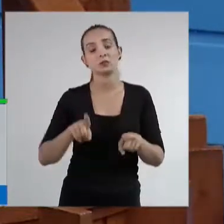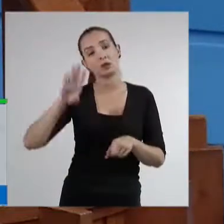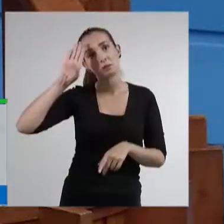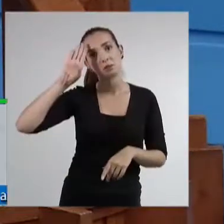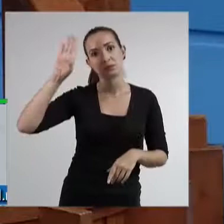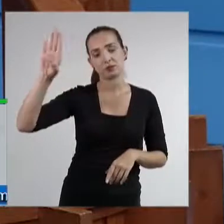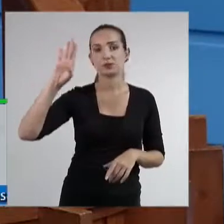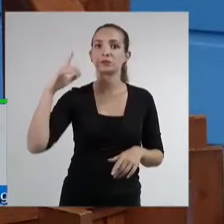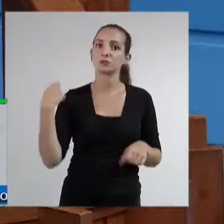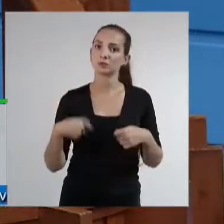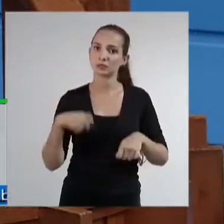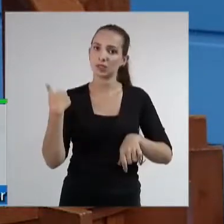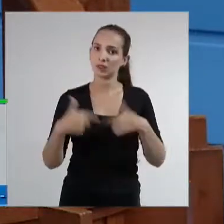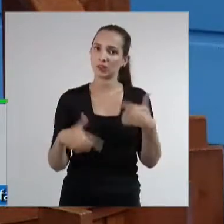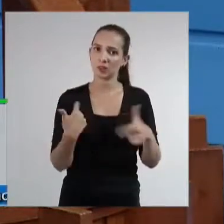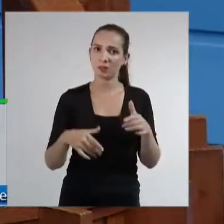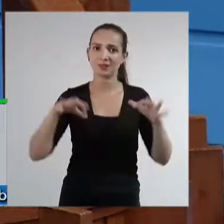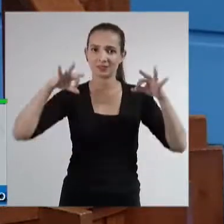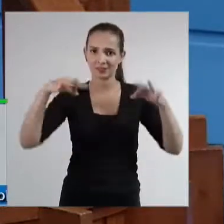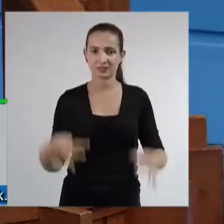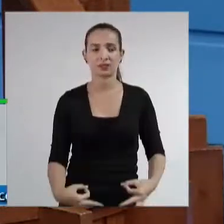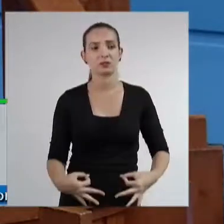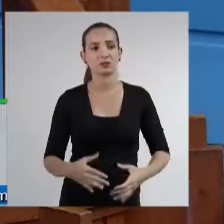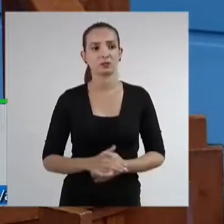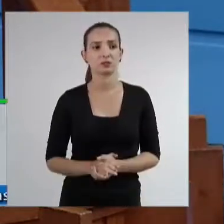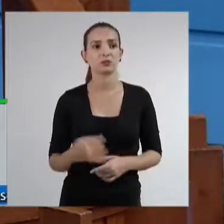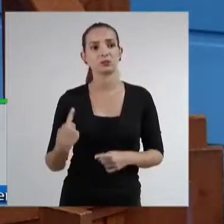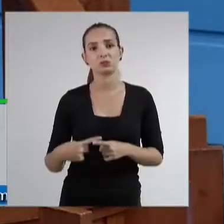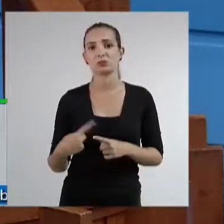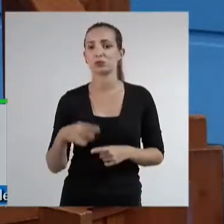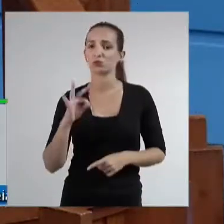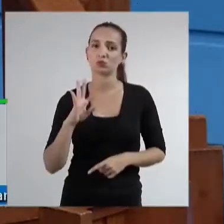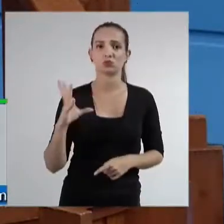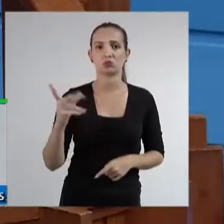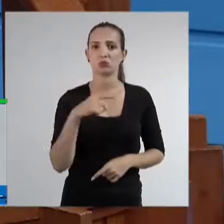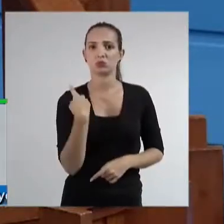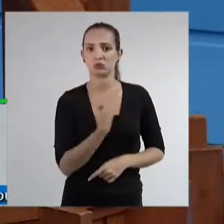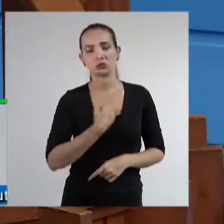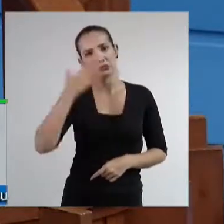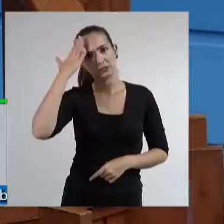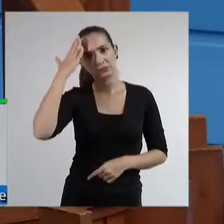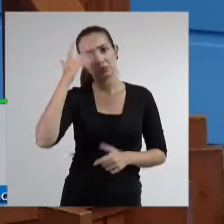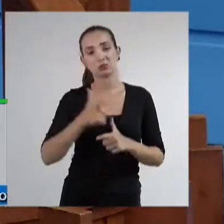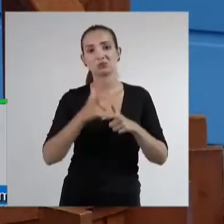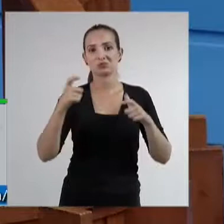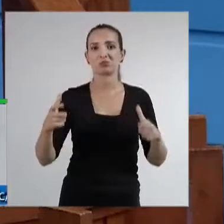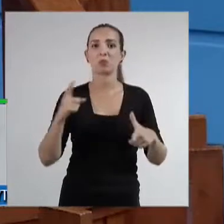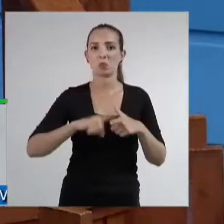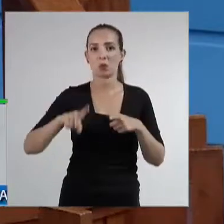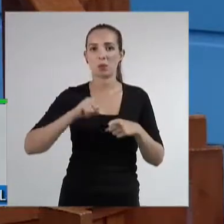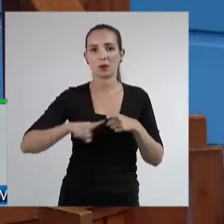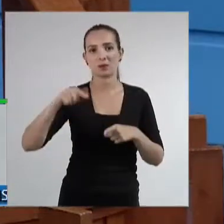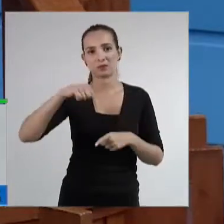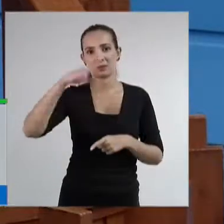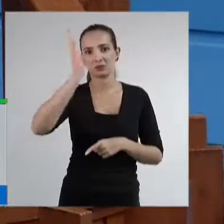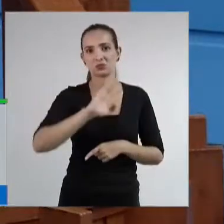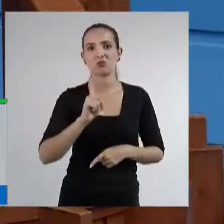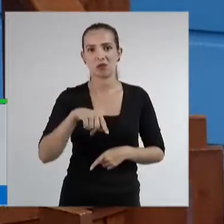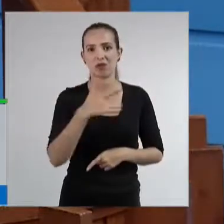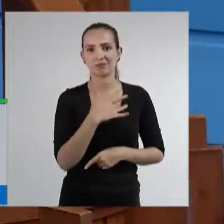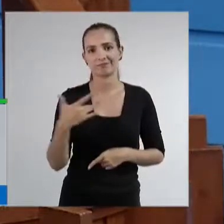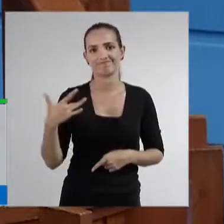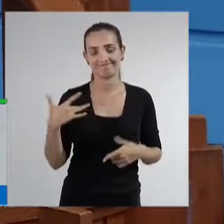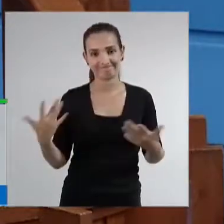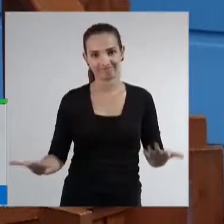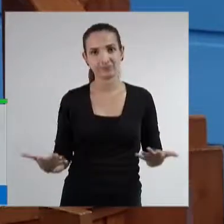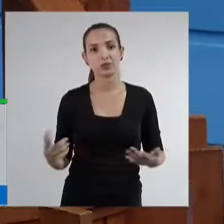em funcionamento efetivo, porque todos sabemos que o grande problema do nosso país é a saúde. Temos um grande aliado hoje, que